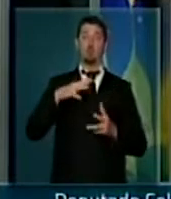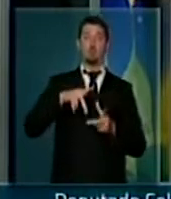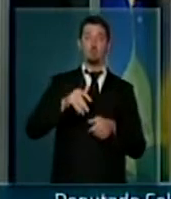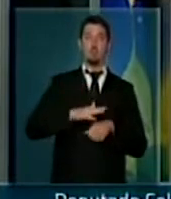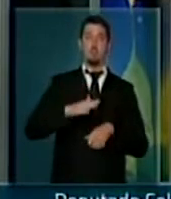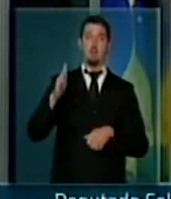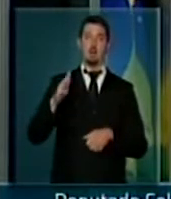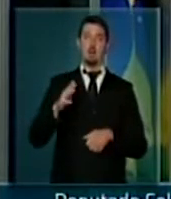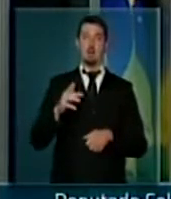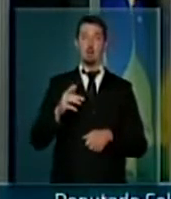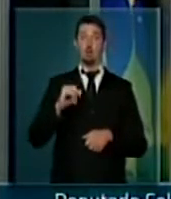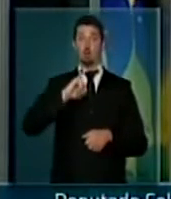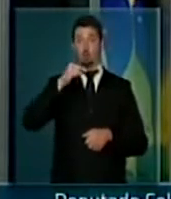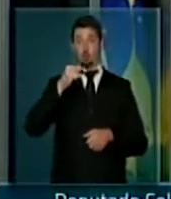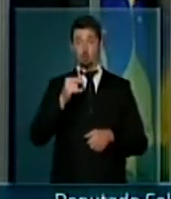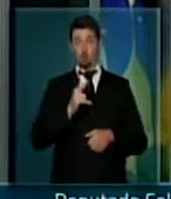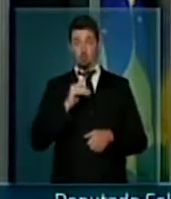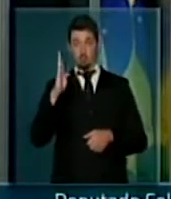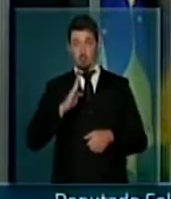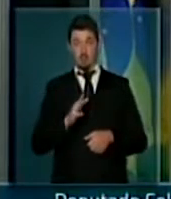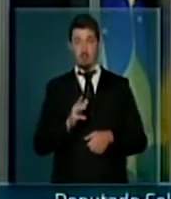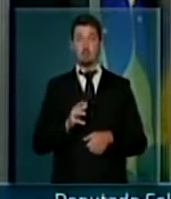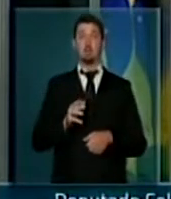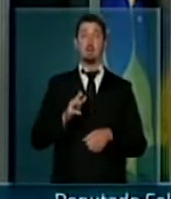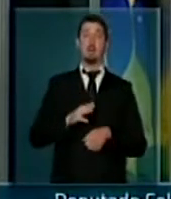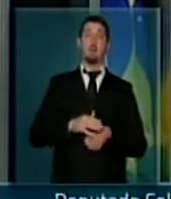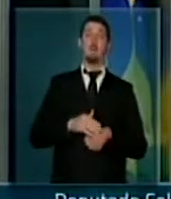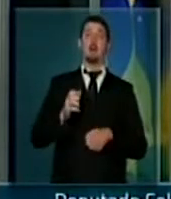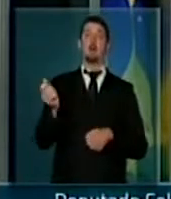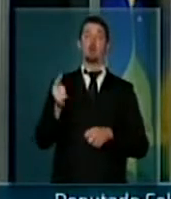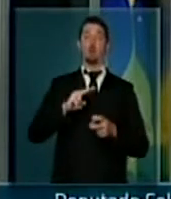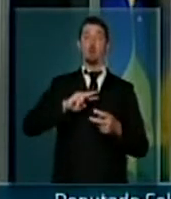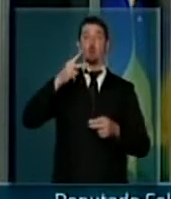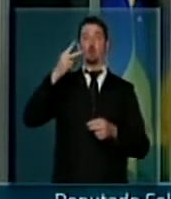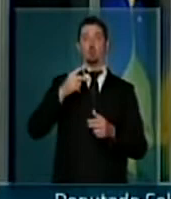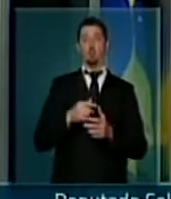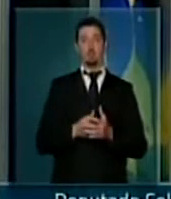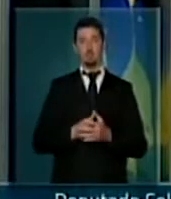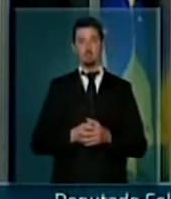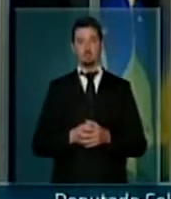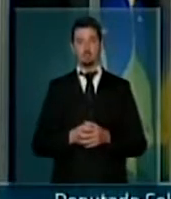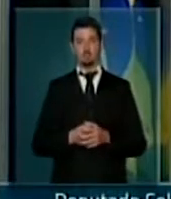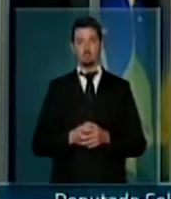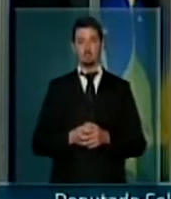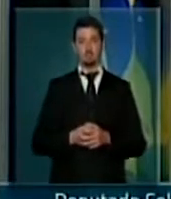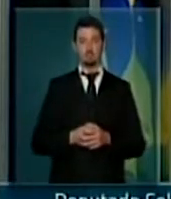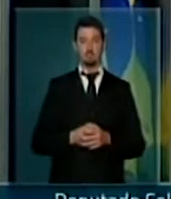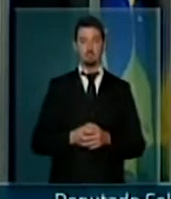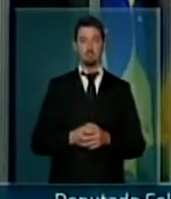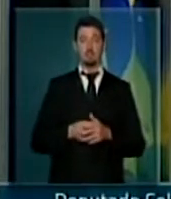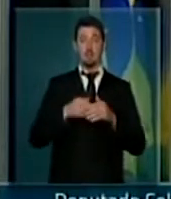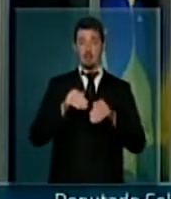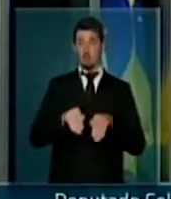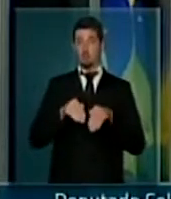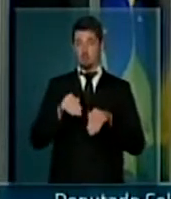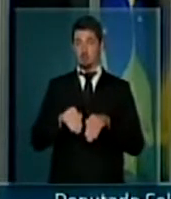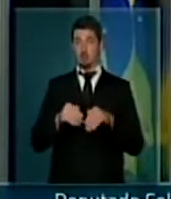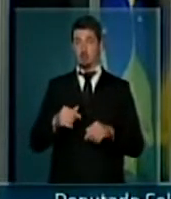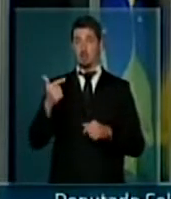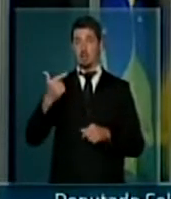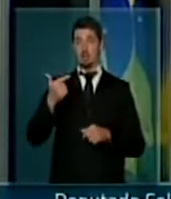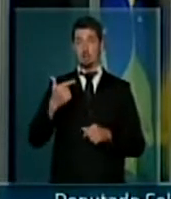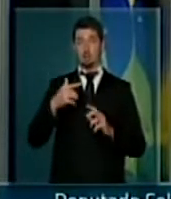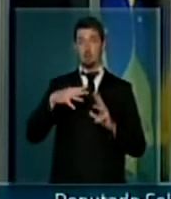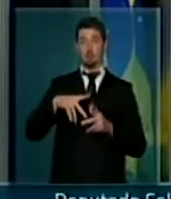A taxa de juro brasileiro é mais do que o dobro da data da Austrália, a